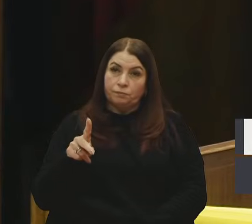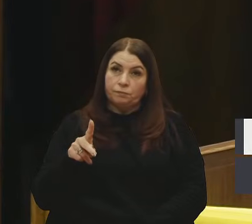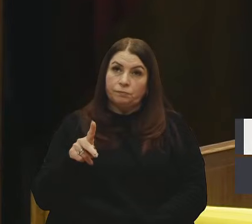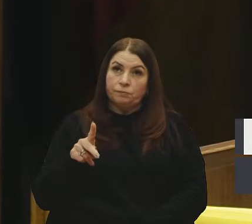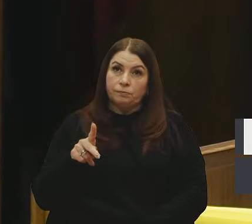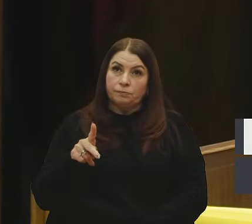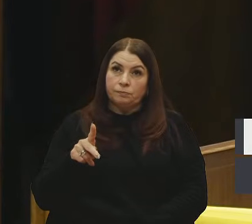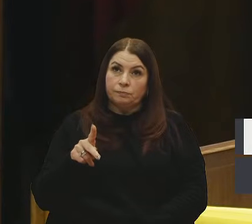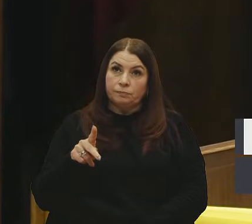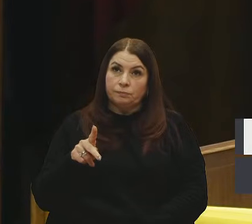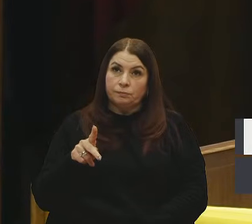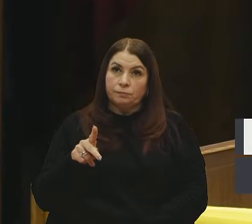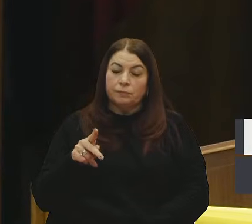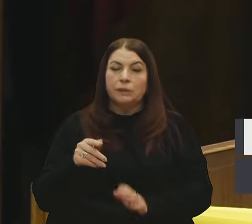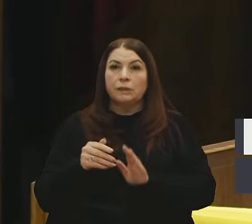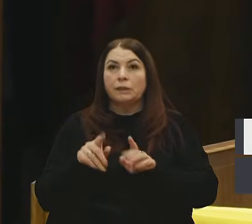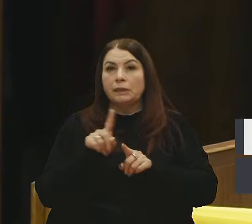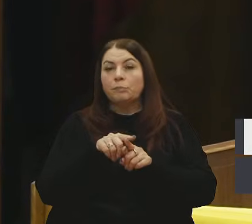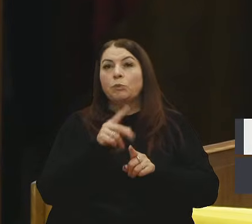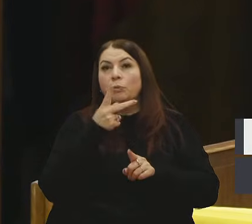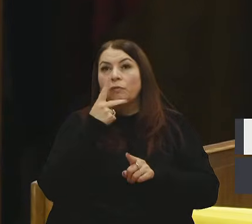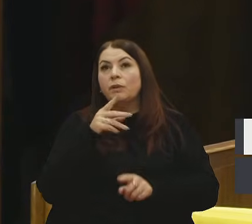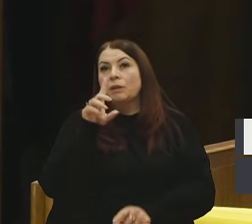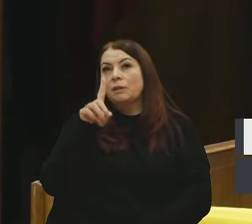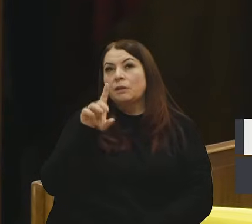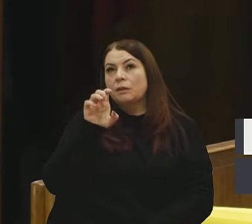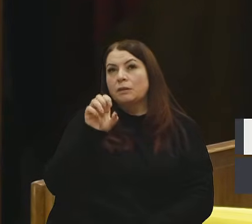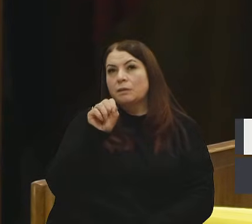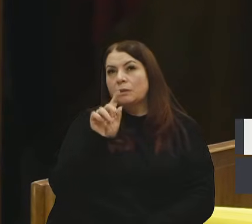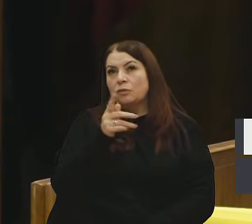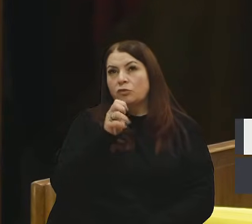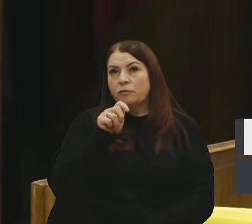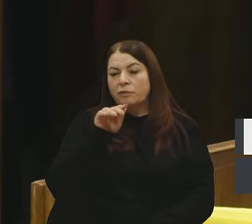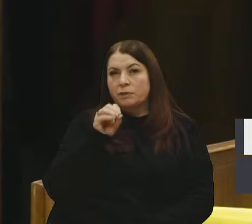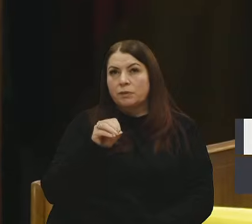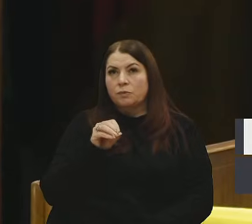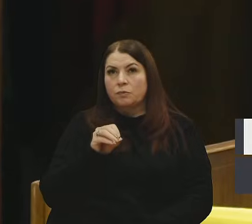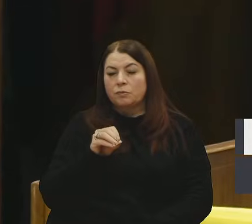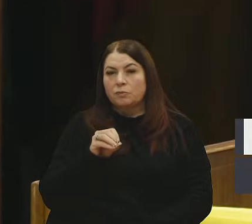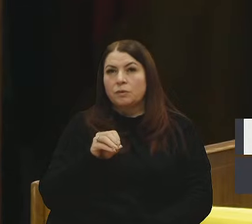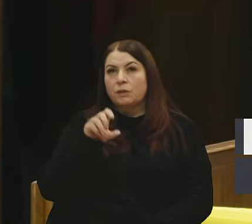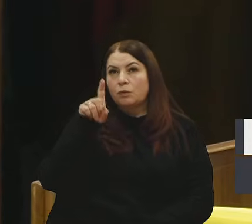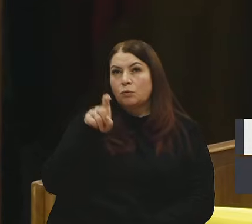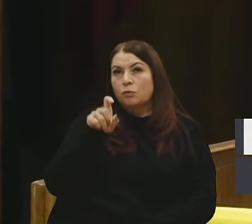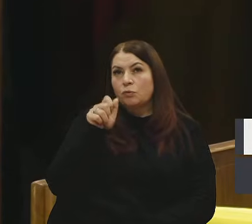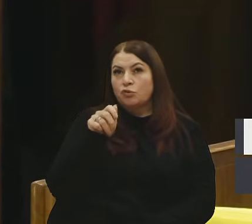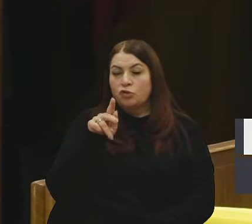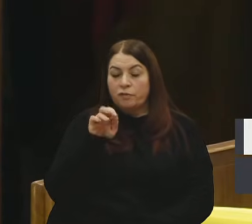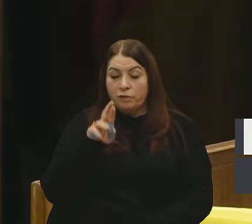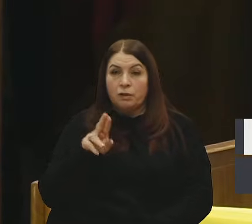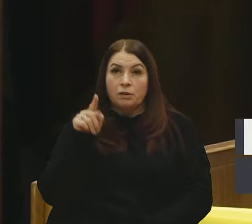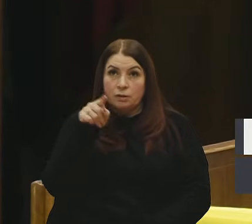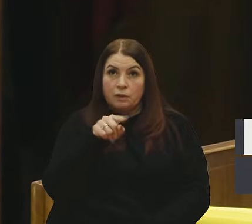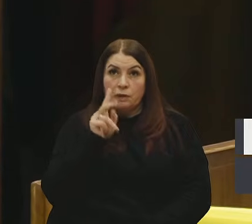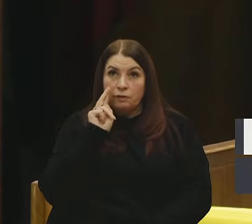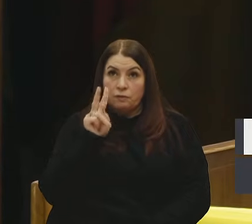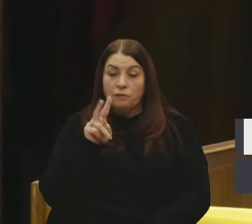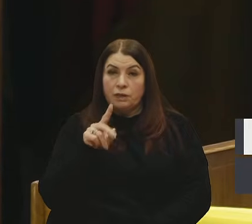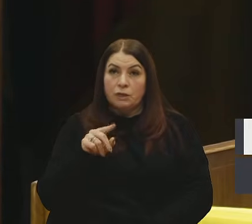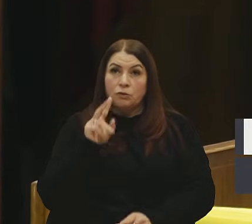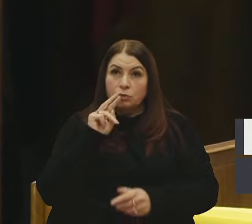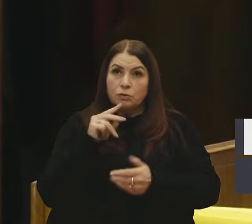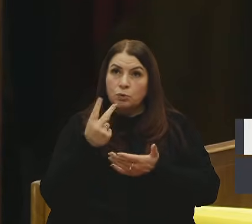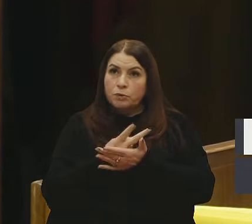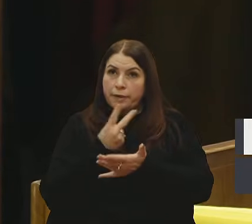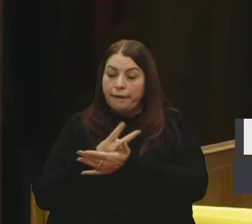de desestatização, que é como eles chamam, é o relator Chilak Xavier. tá? Vendo as